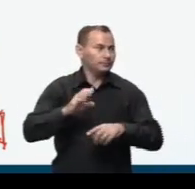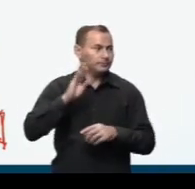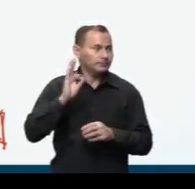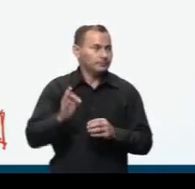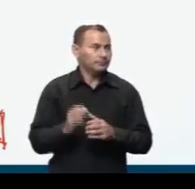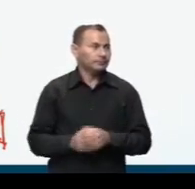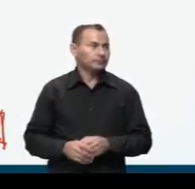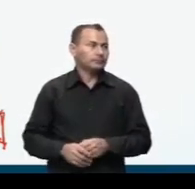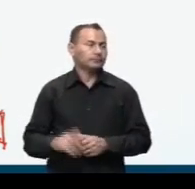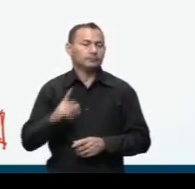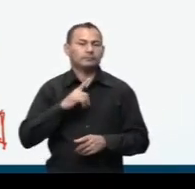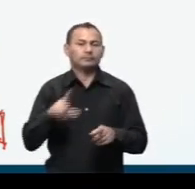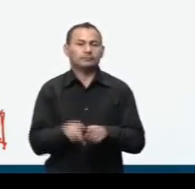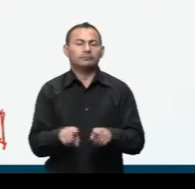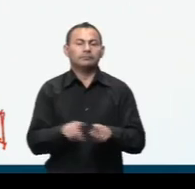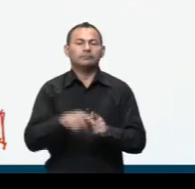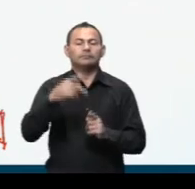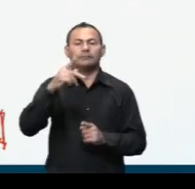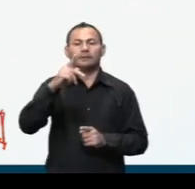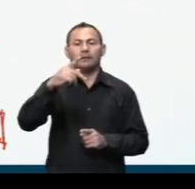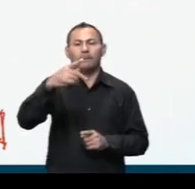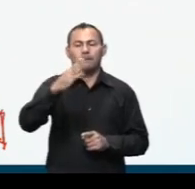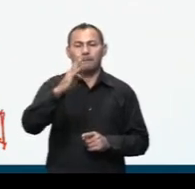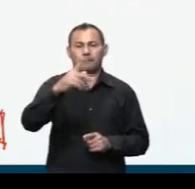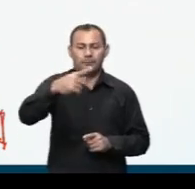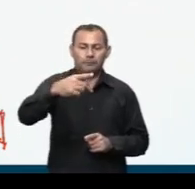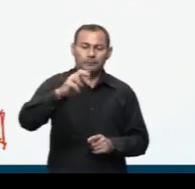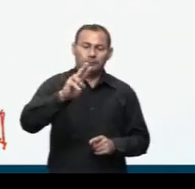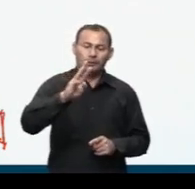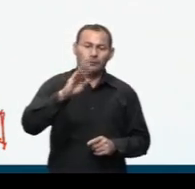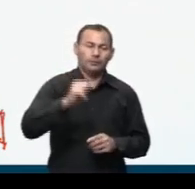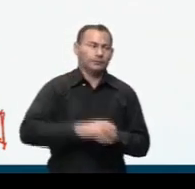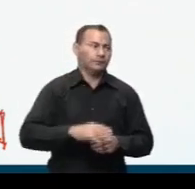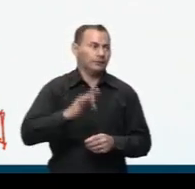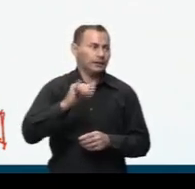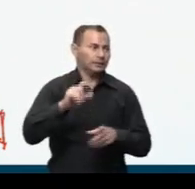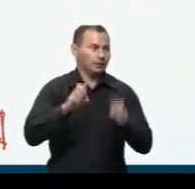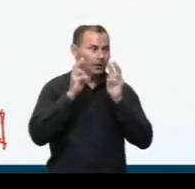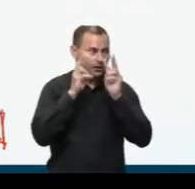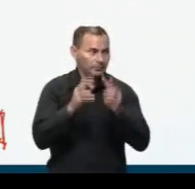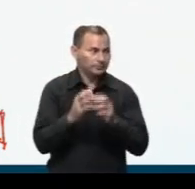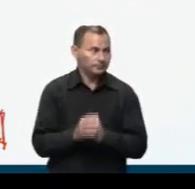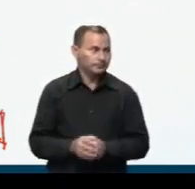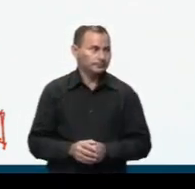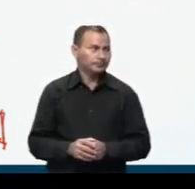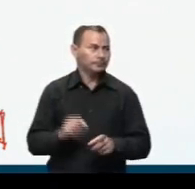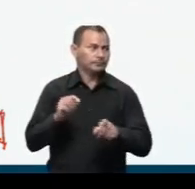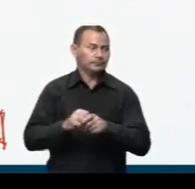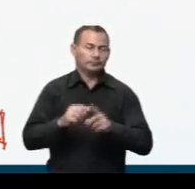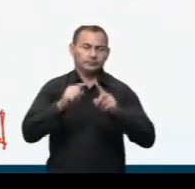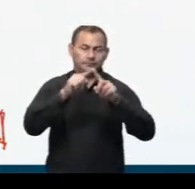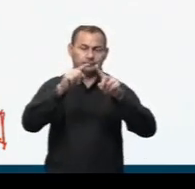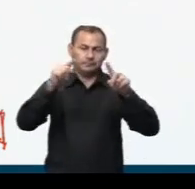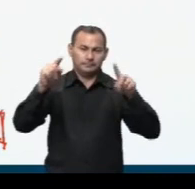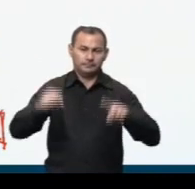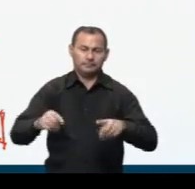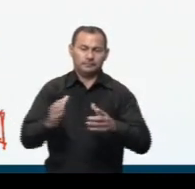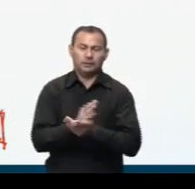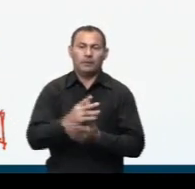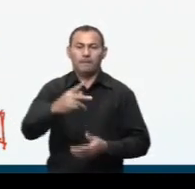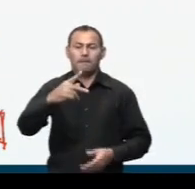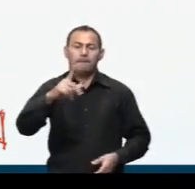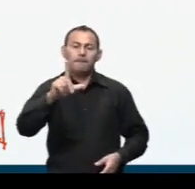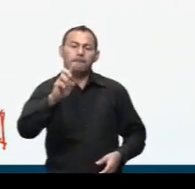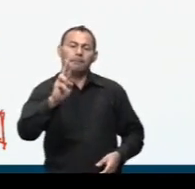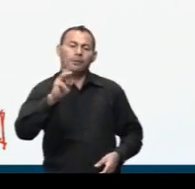tá? E a gente tem também o prumo de face. O prumo de face ele vai vir quadradinho assim. Alguns prumos de